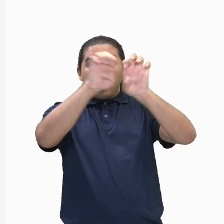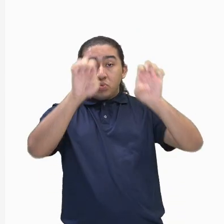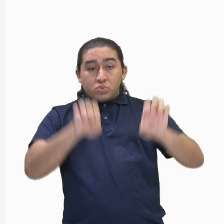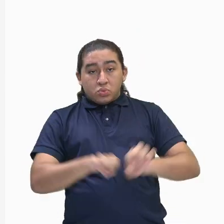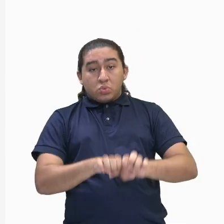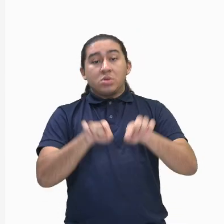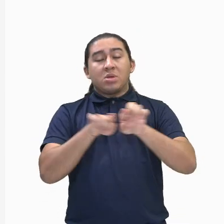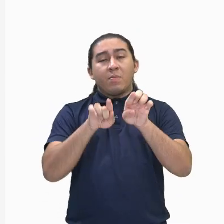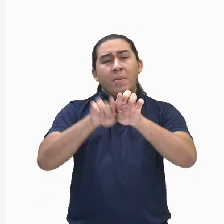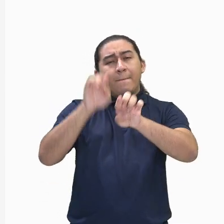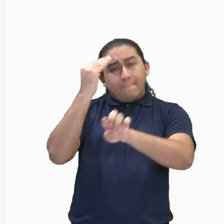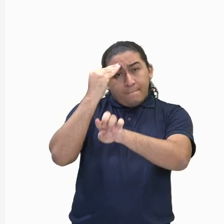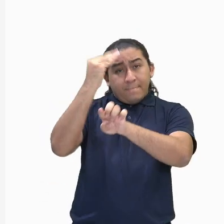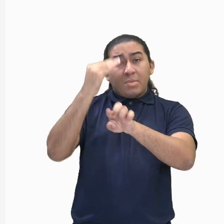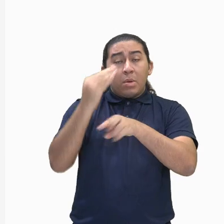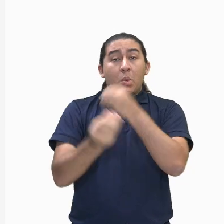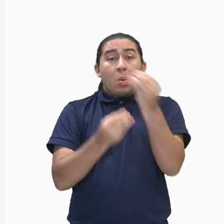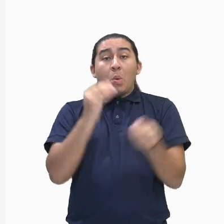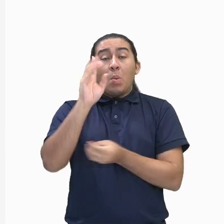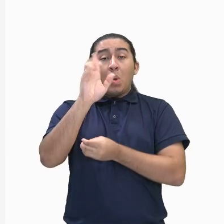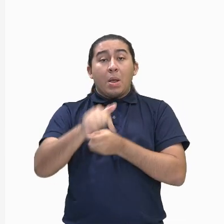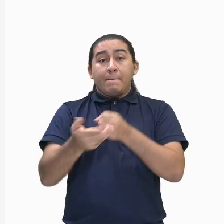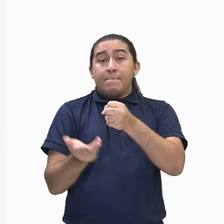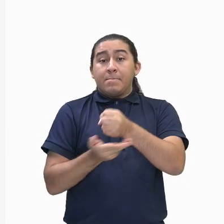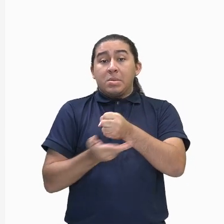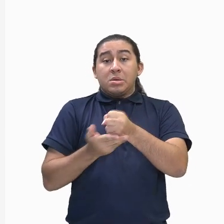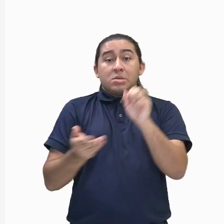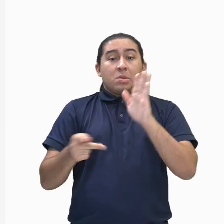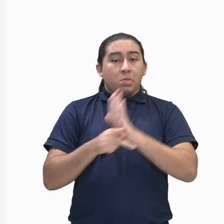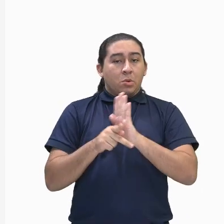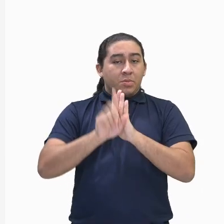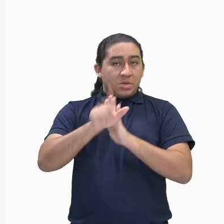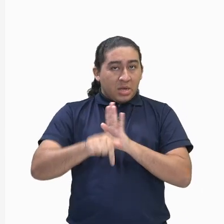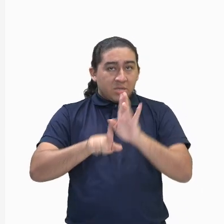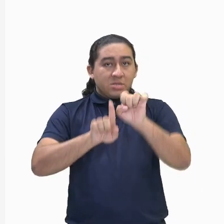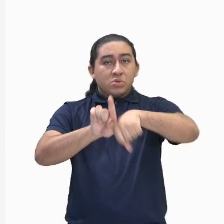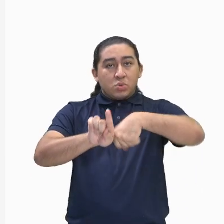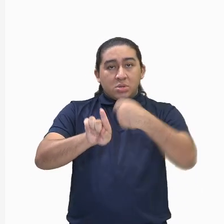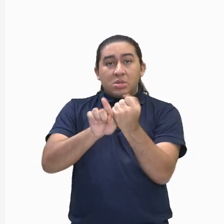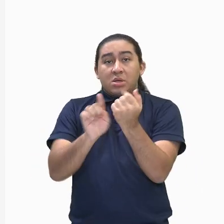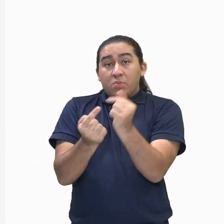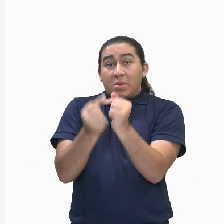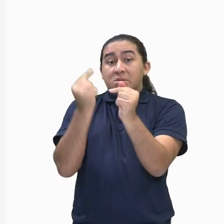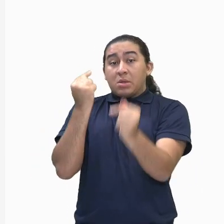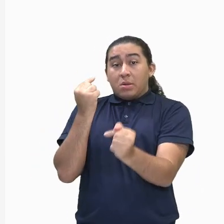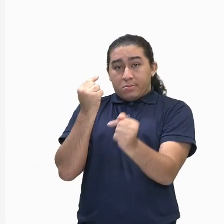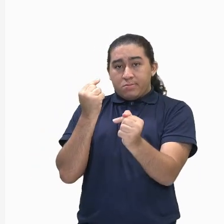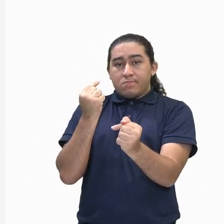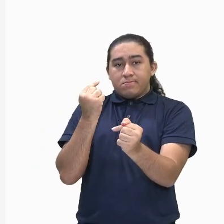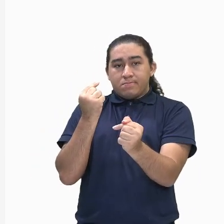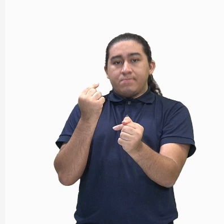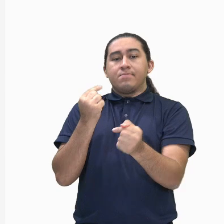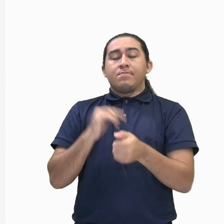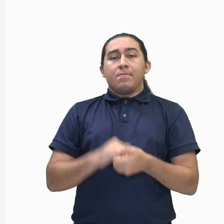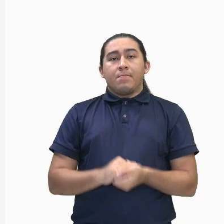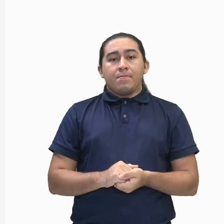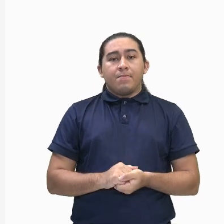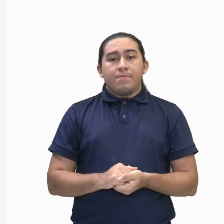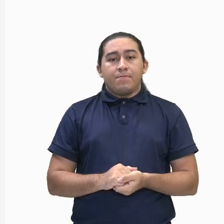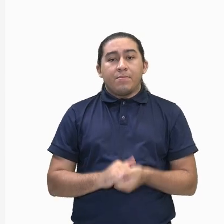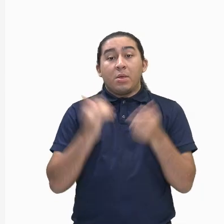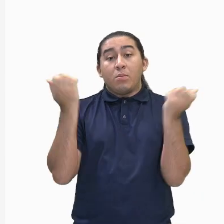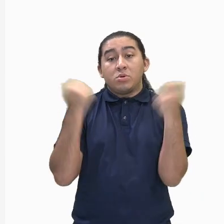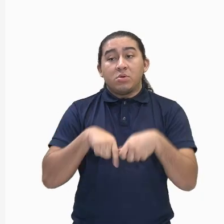e principalmente da complexidade das civilizações que nos precederam, né?